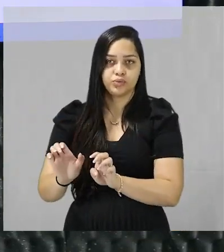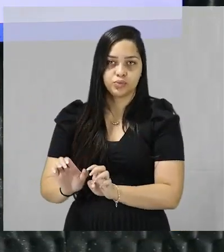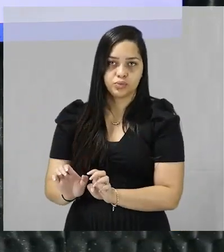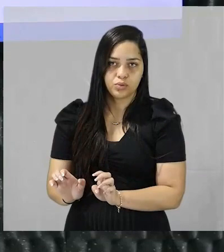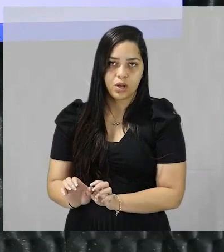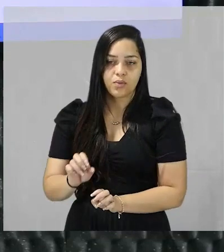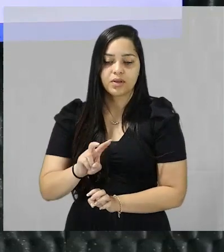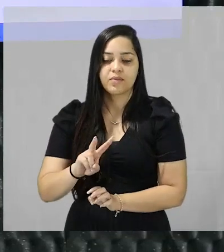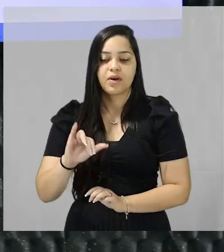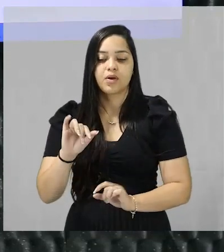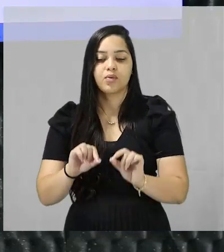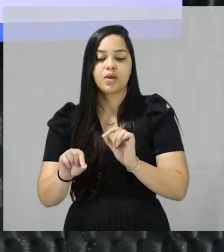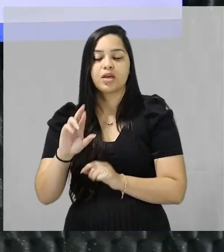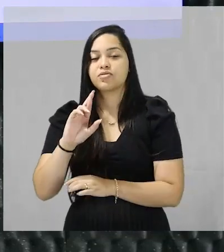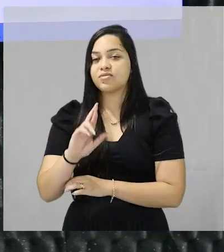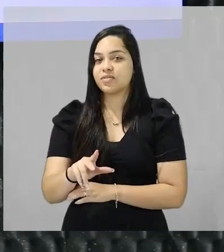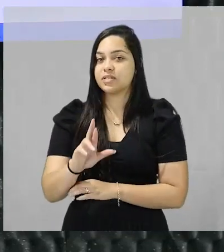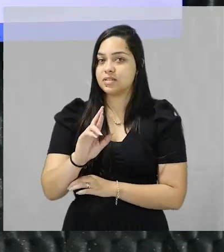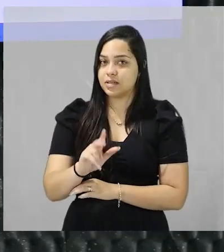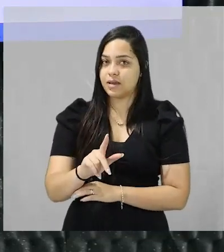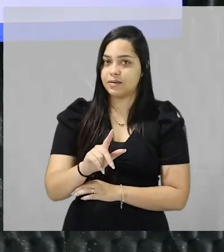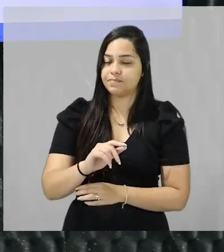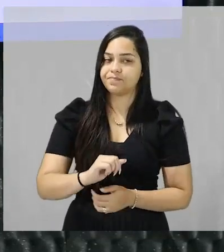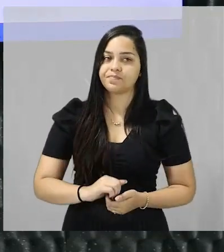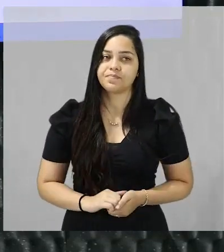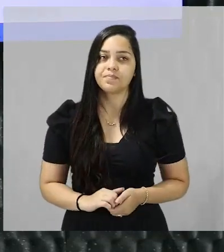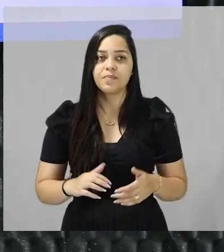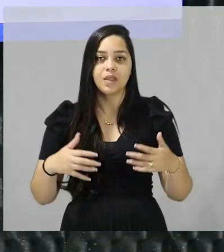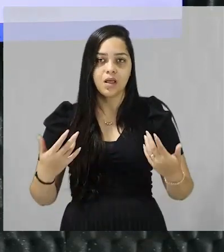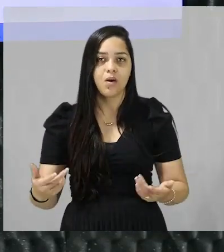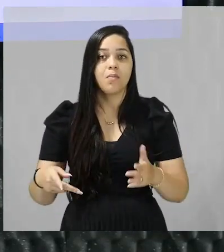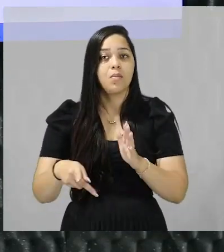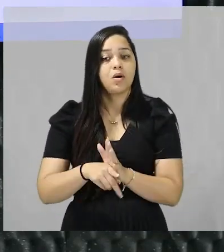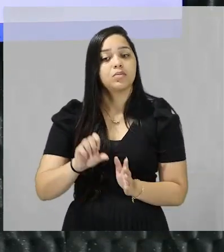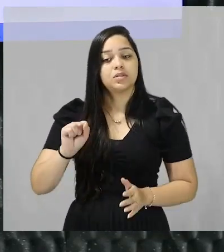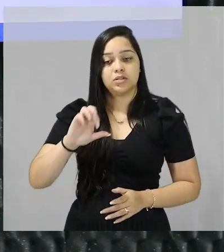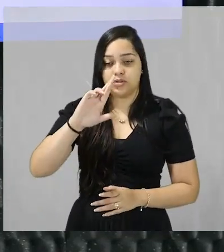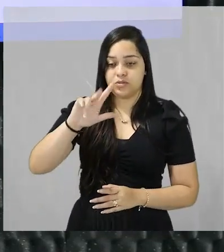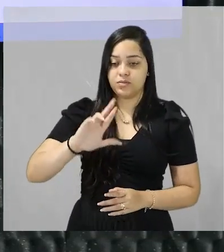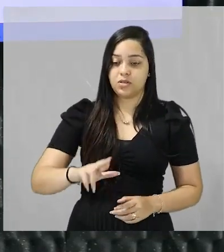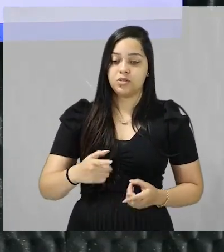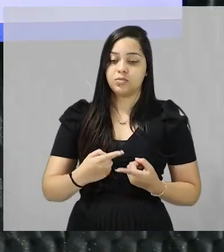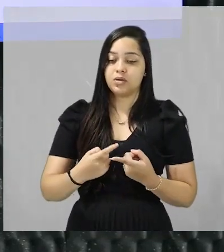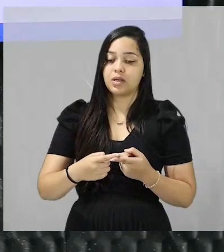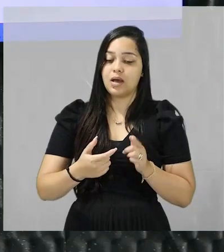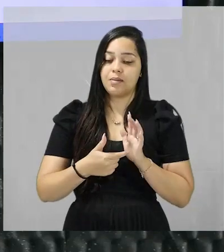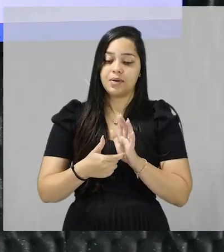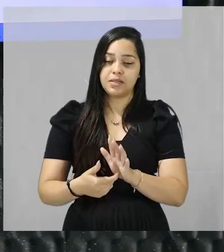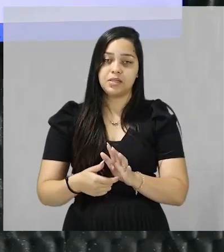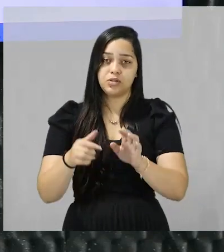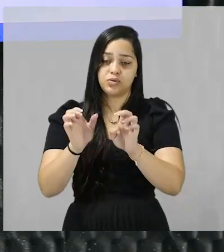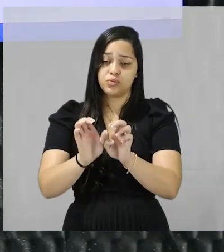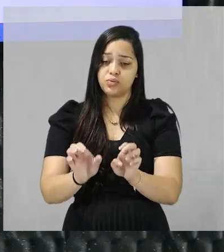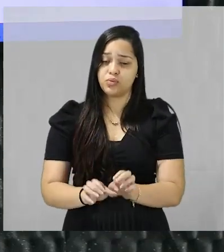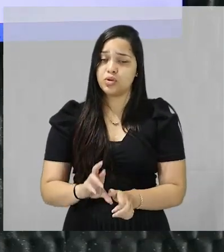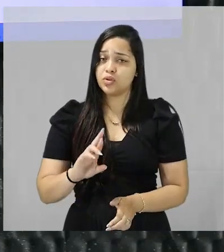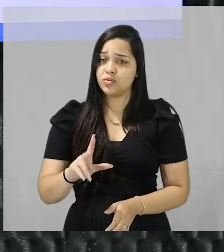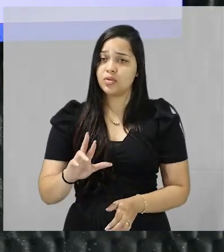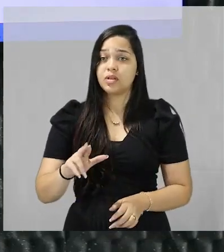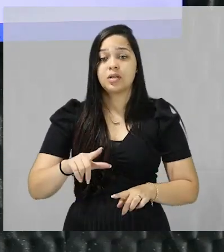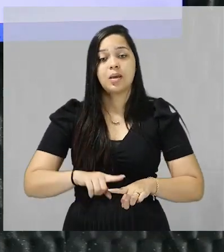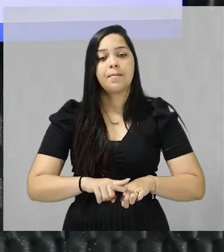que vai diferenciar, ok? Então são compostos diferentes porque apresentam estruturas diferentes, mas